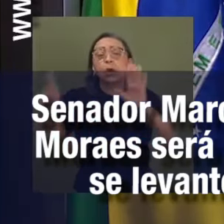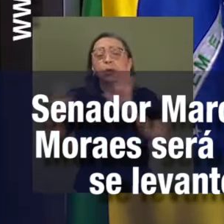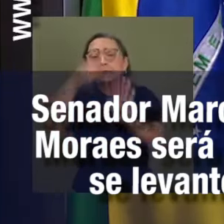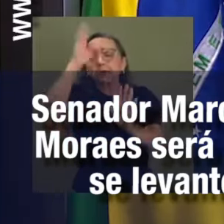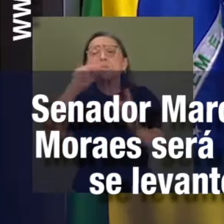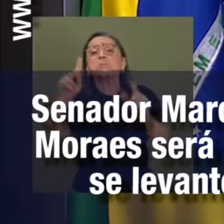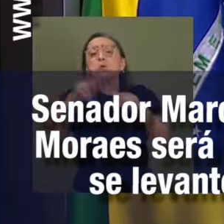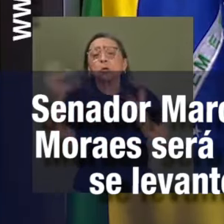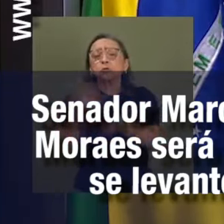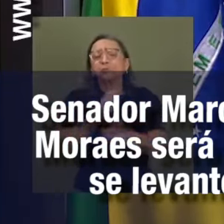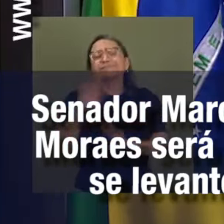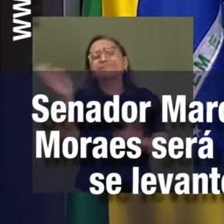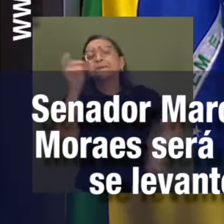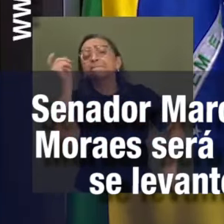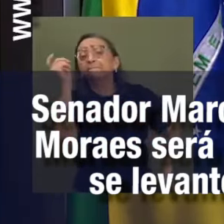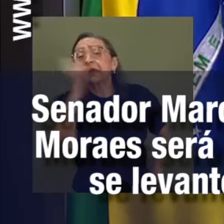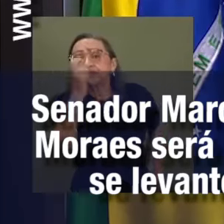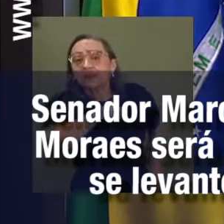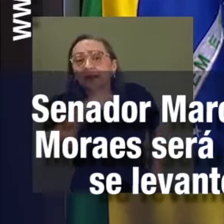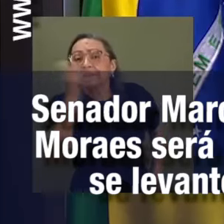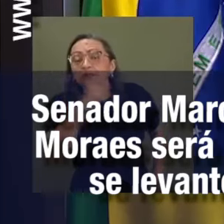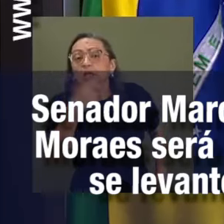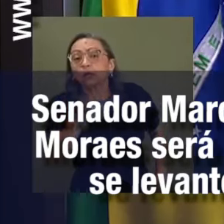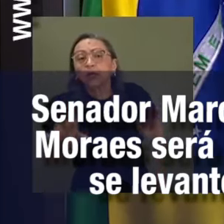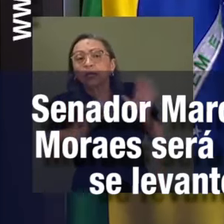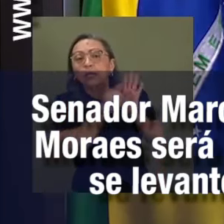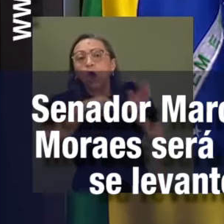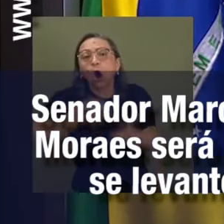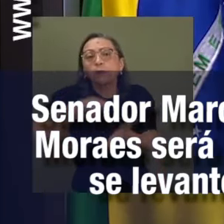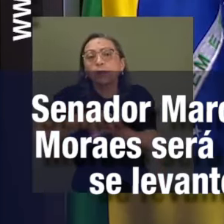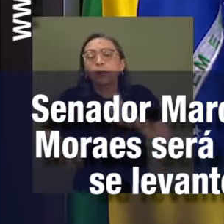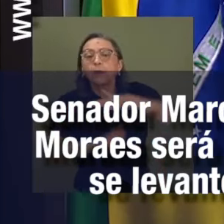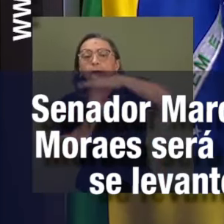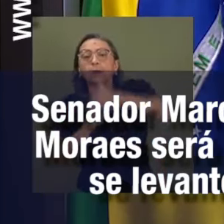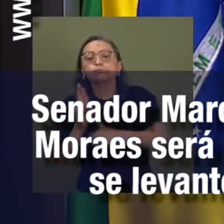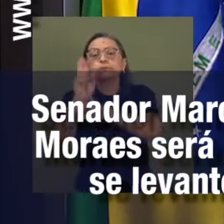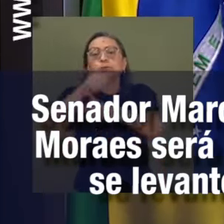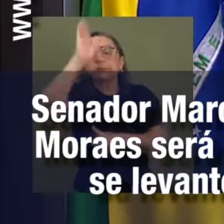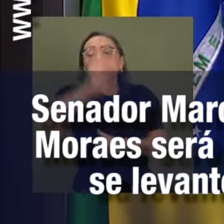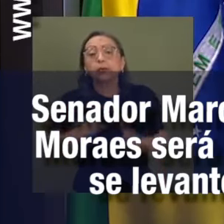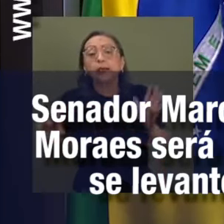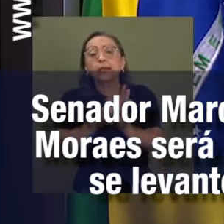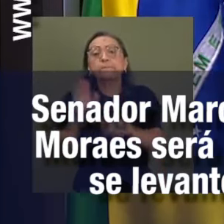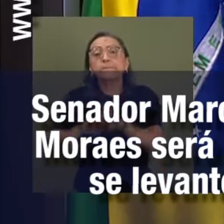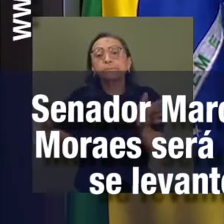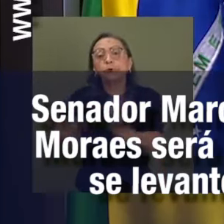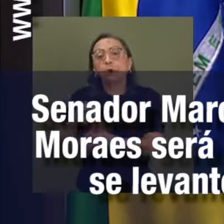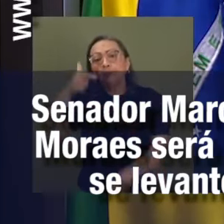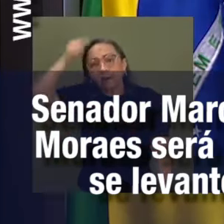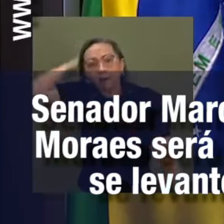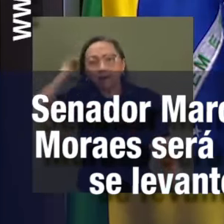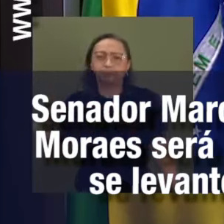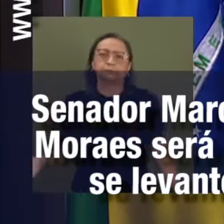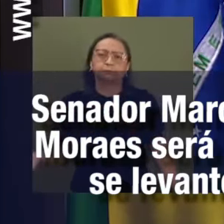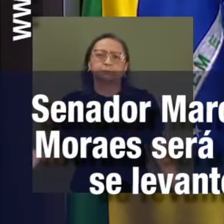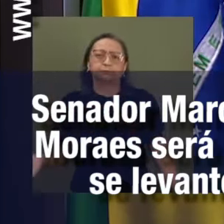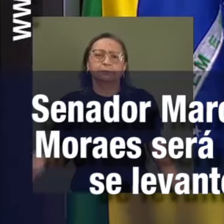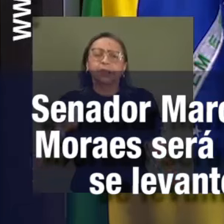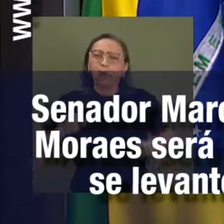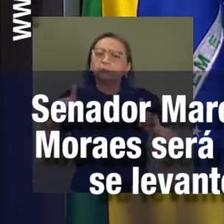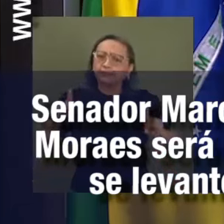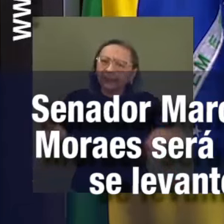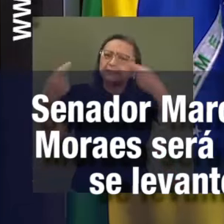sofreu. Mentira, não existe lei nenhuma que obriga a ter uma empresa e um representante no Brasil. É lei da cabeça do Alexandre. Eu desafio qualquer